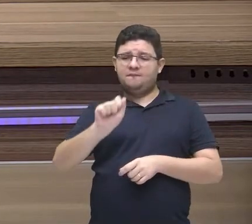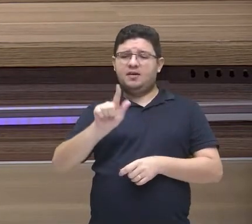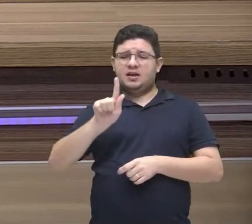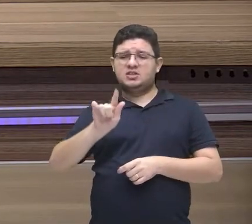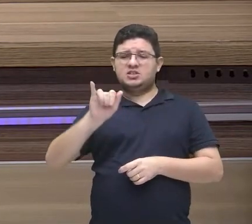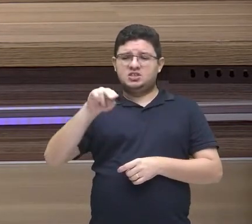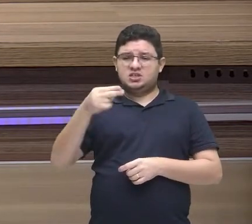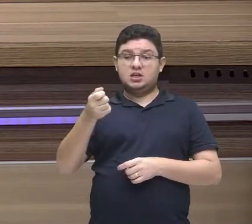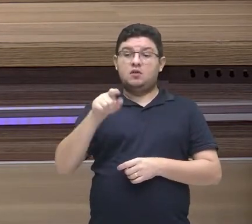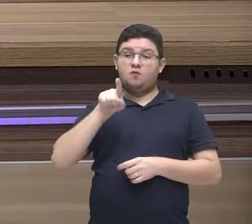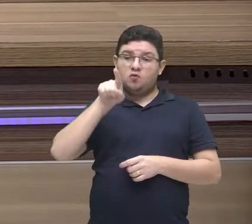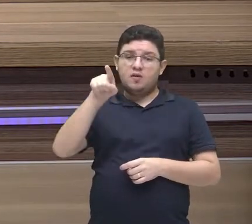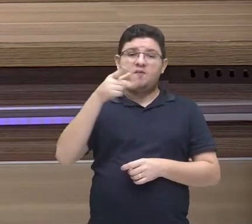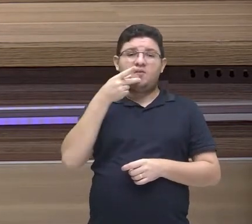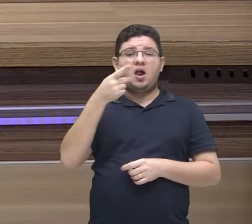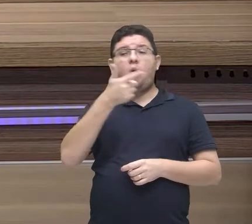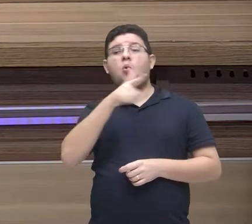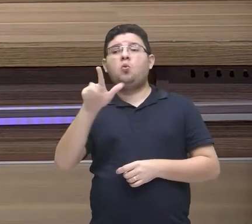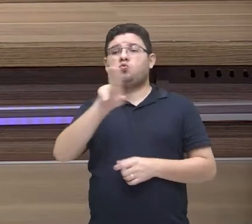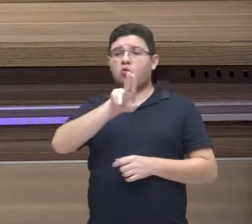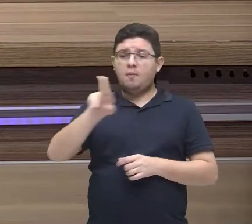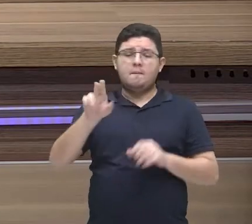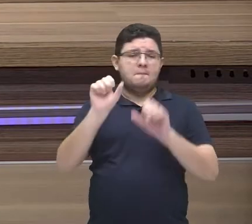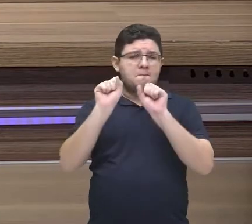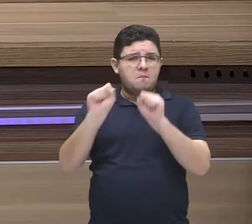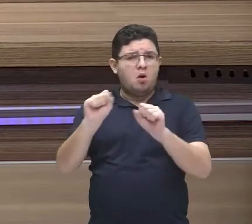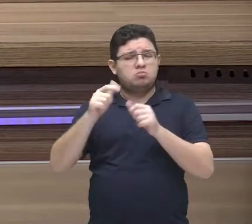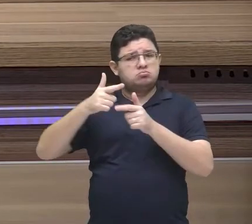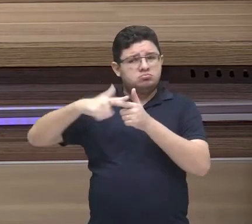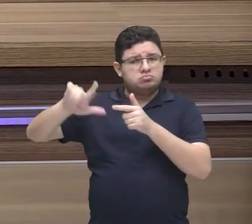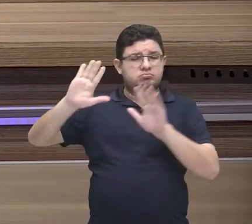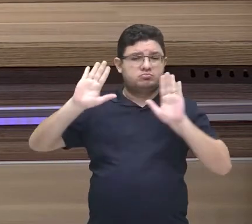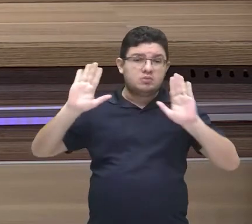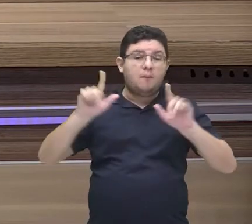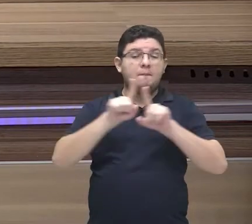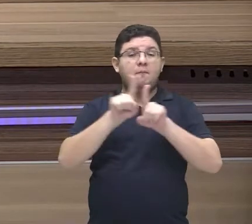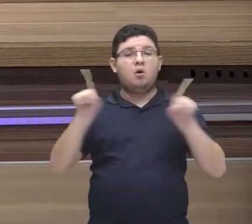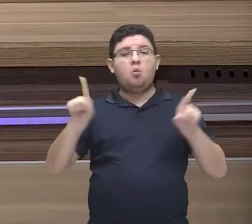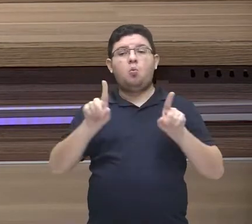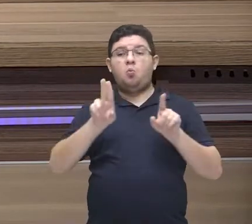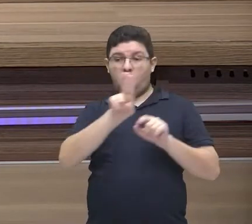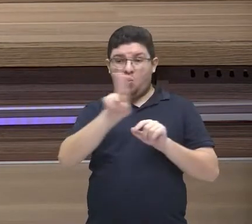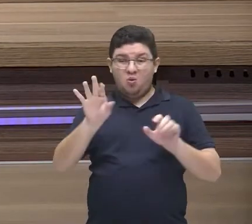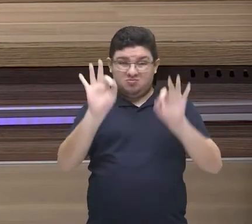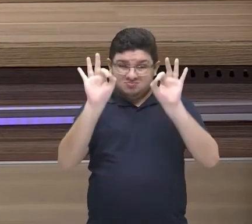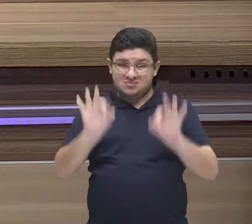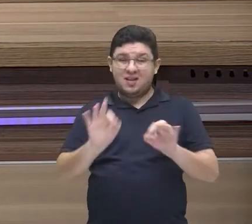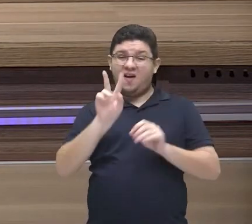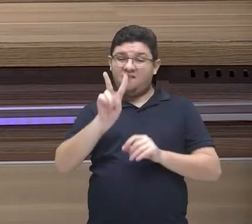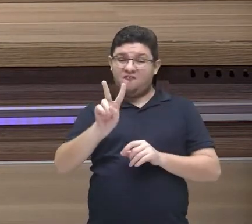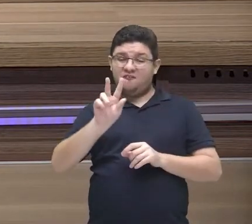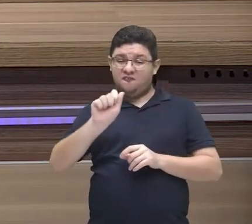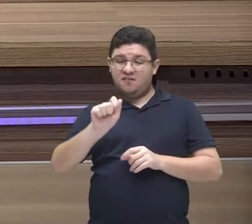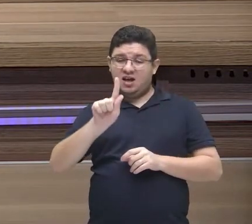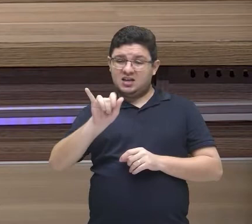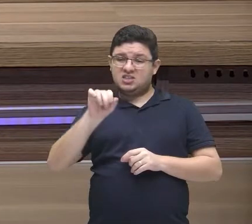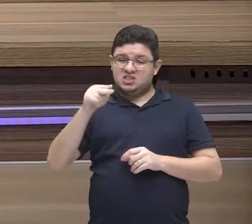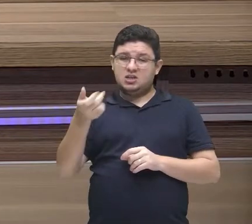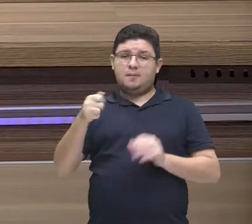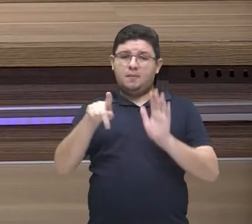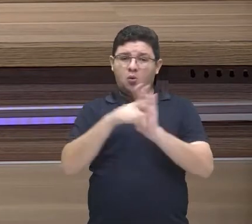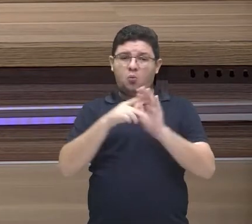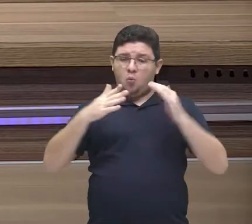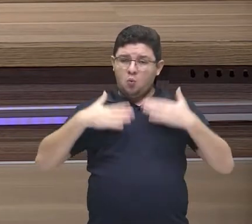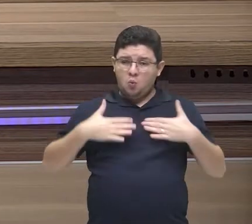do que quiser, mas o nome é anatômico, a parte da mulher é chamada vagina. E ela não tem que fazer, ela tem que fazer o tratamento,